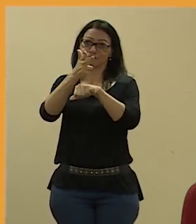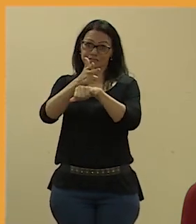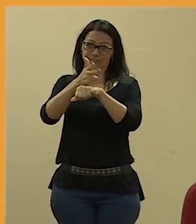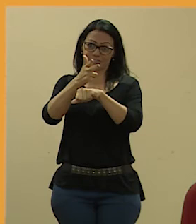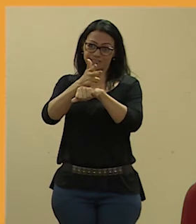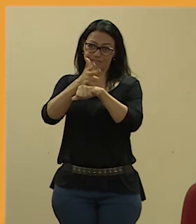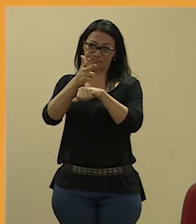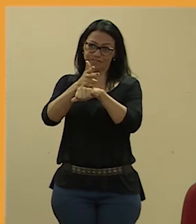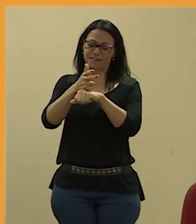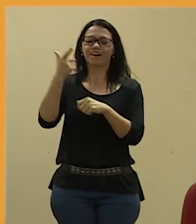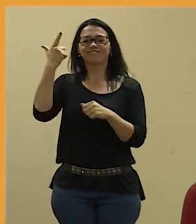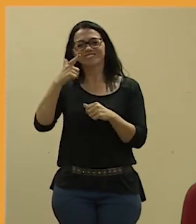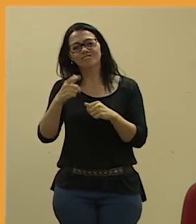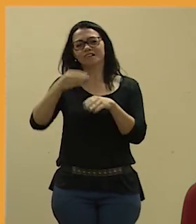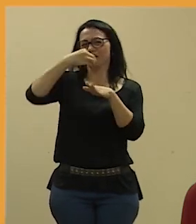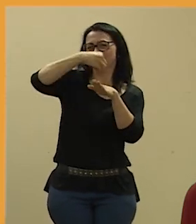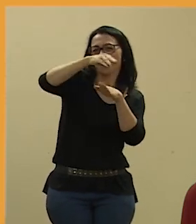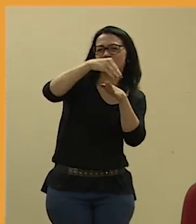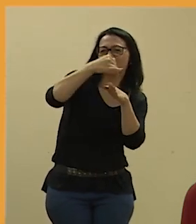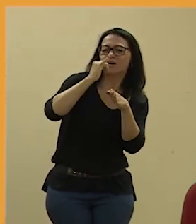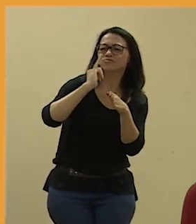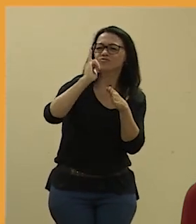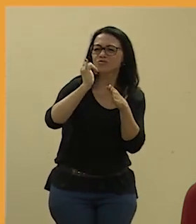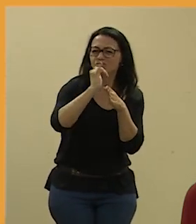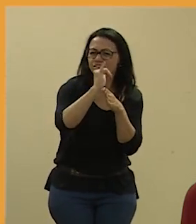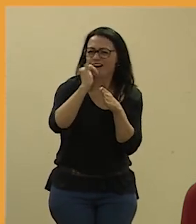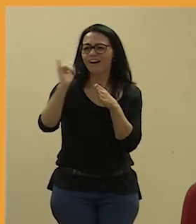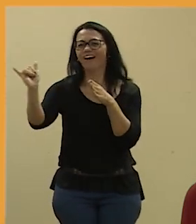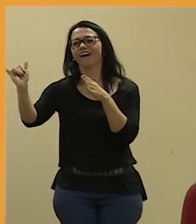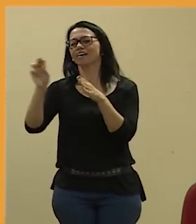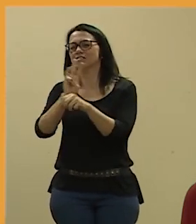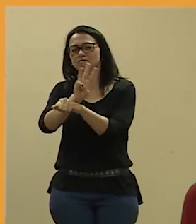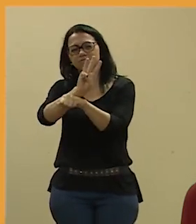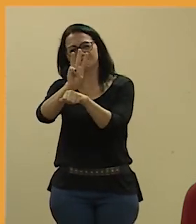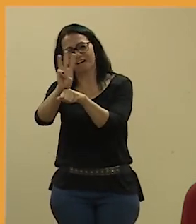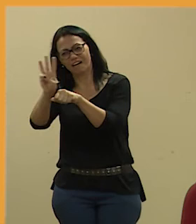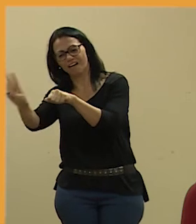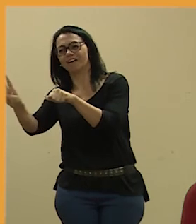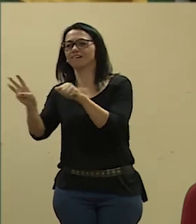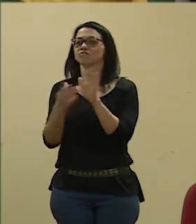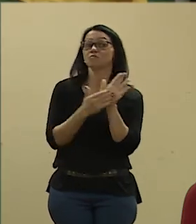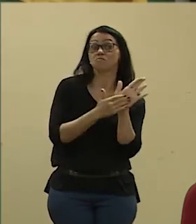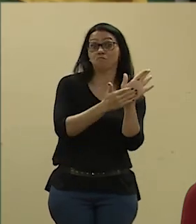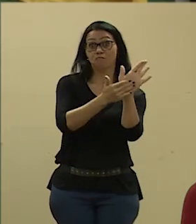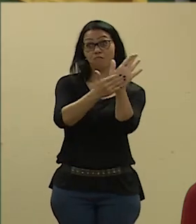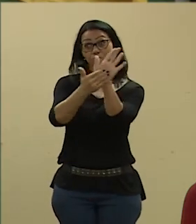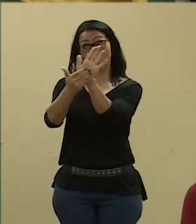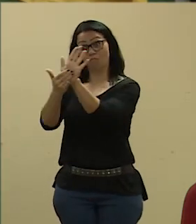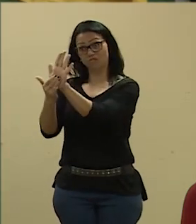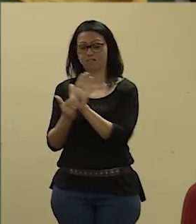aí você consegue divulgar e compartilhar né incorporar em sites no ambiente virtual de aprendizagem por exemplo facilmente com